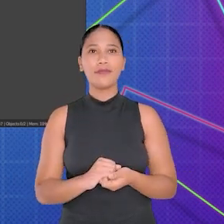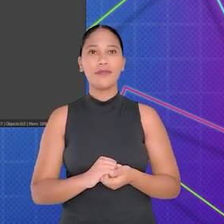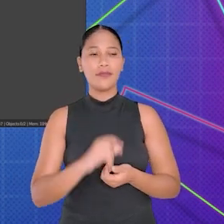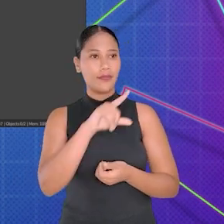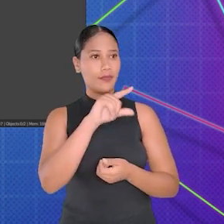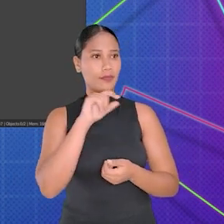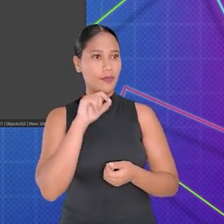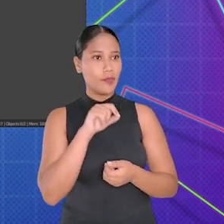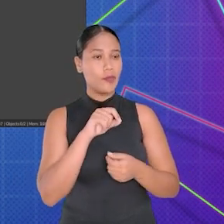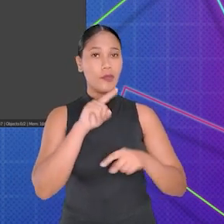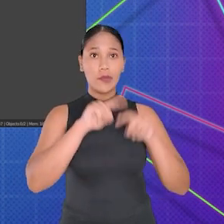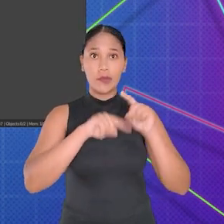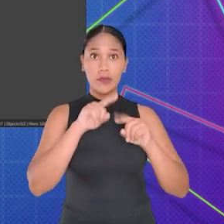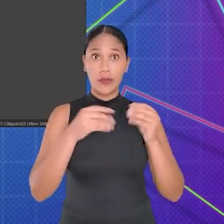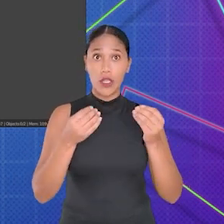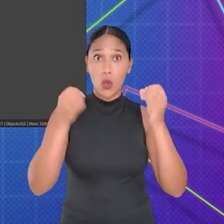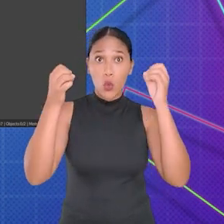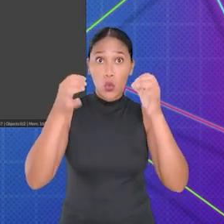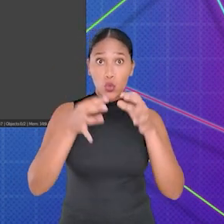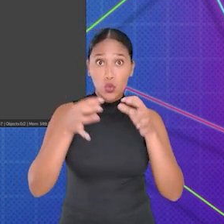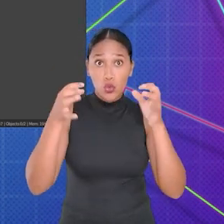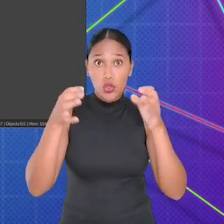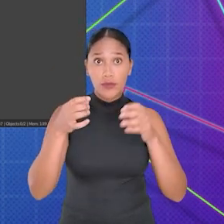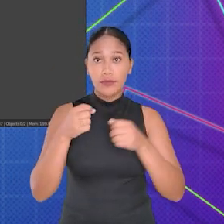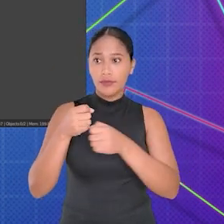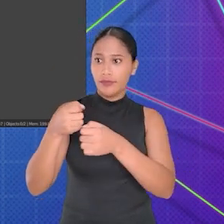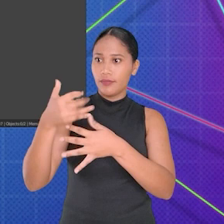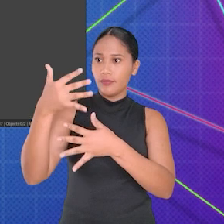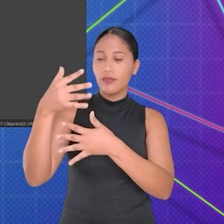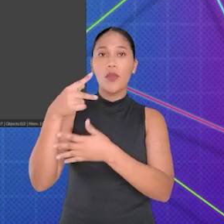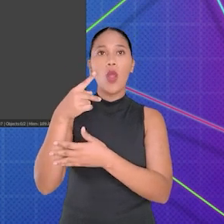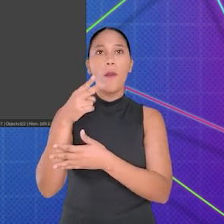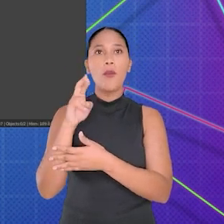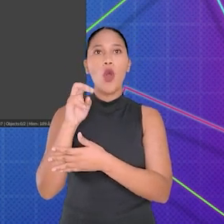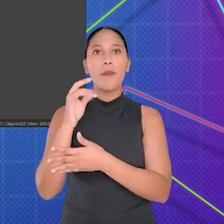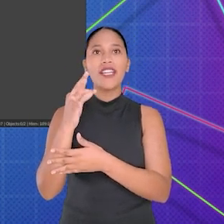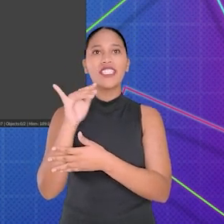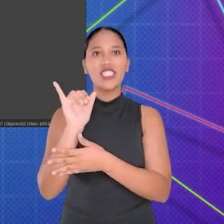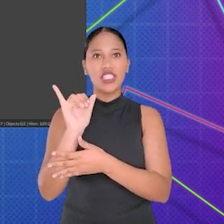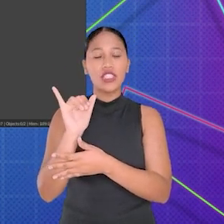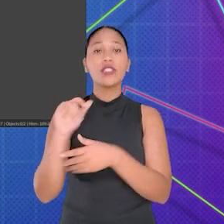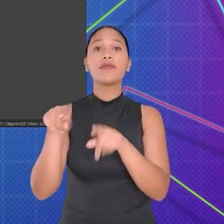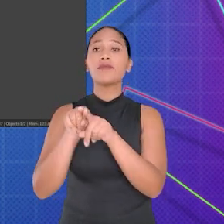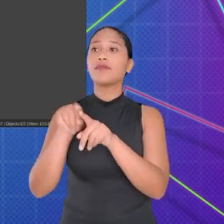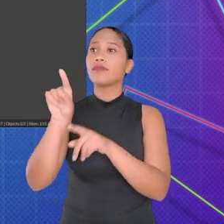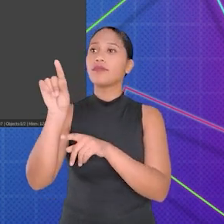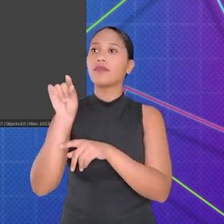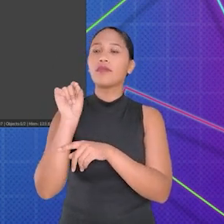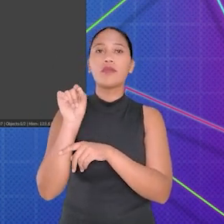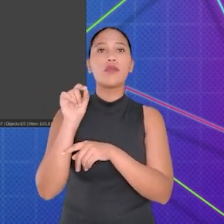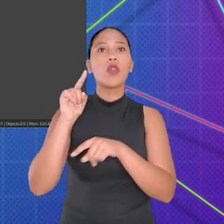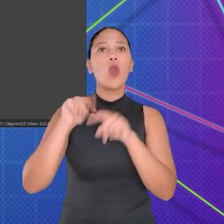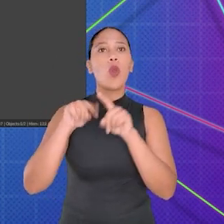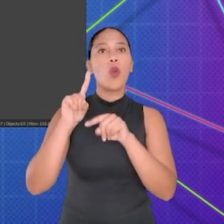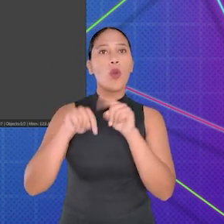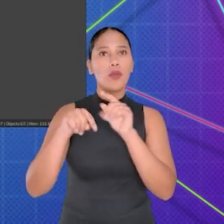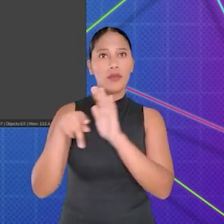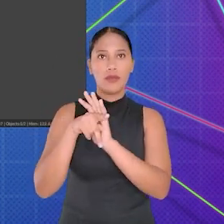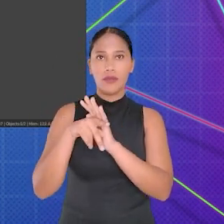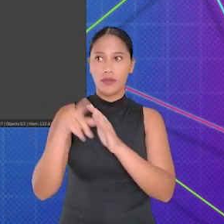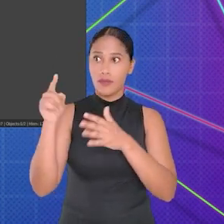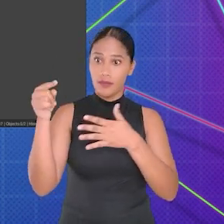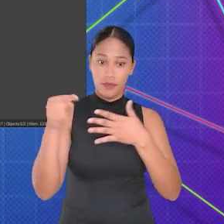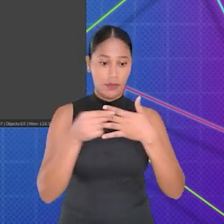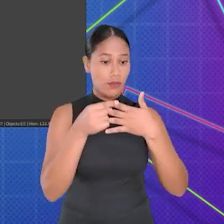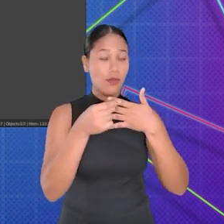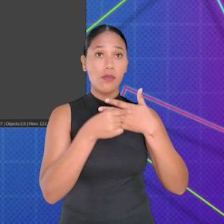luz, navegue até a aba Properties no painel direito e selecione a aba Object Data Properties. Clique no ícone de luz,